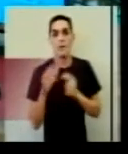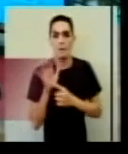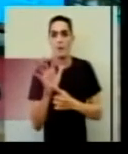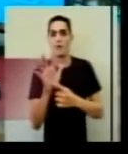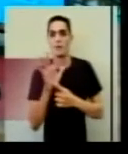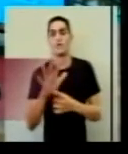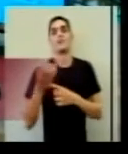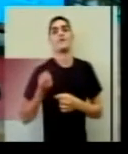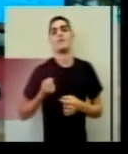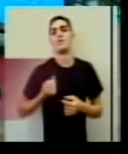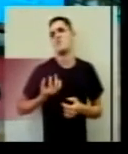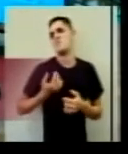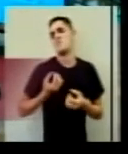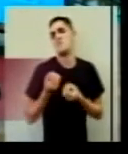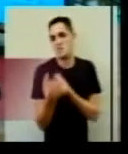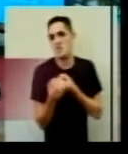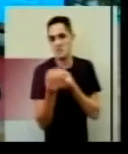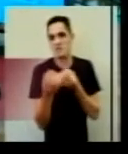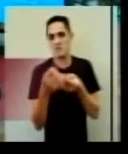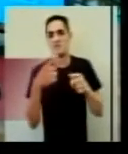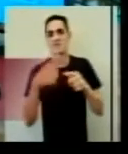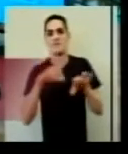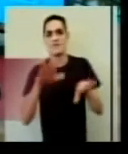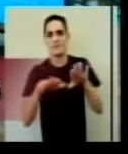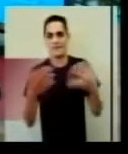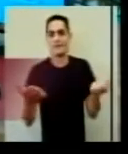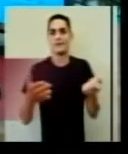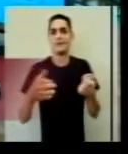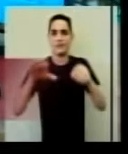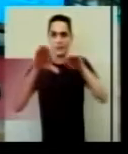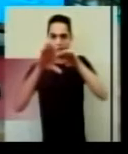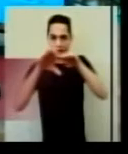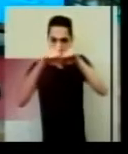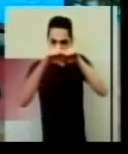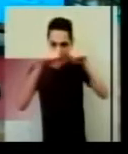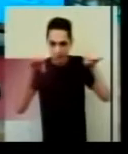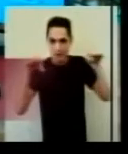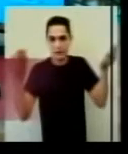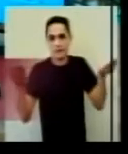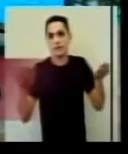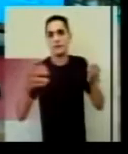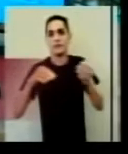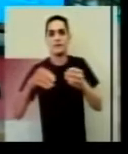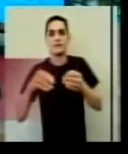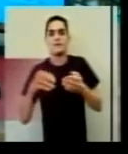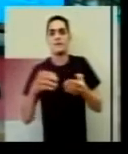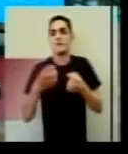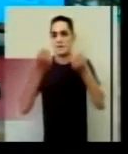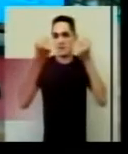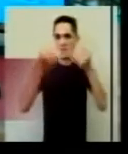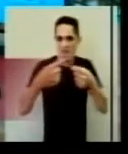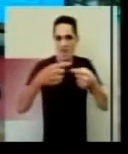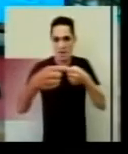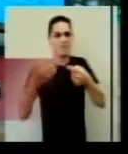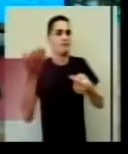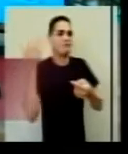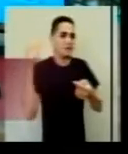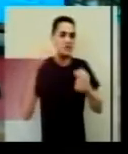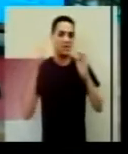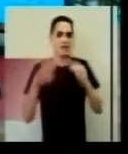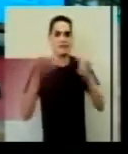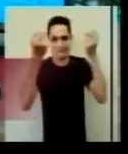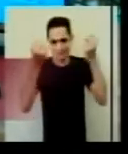quero dizer, pessoal, que nós trabalhamos com dados, com números. Quando a gente vem aqui e fala que